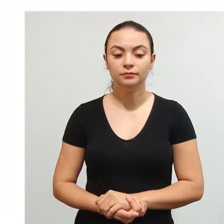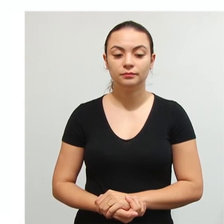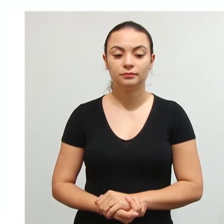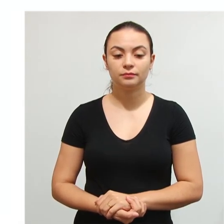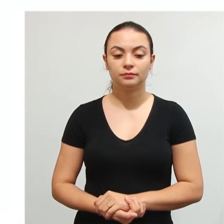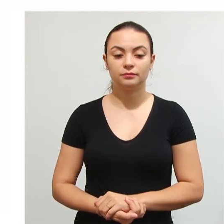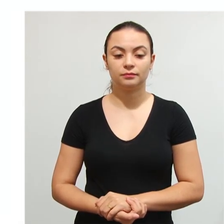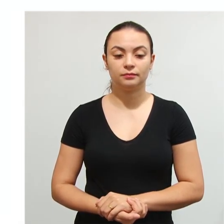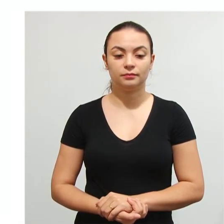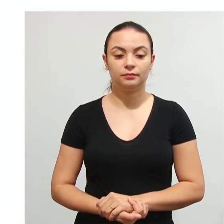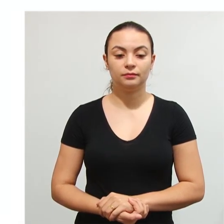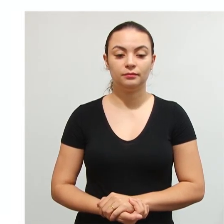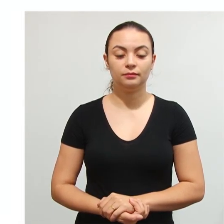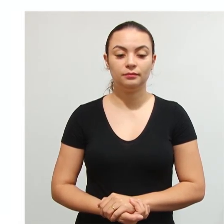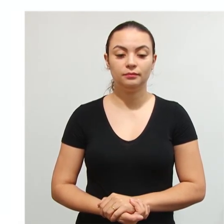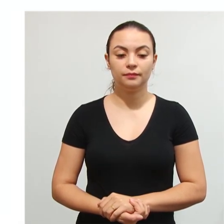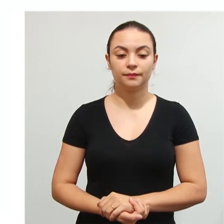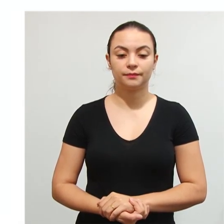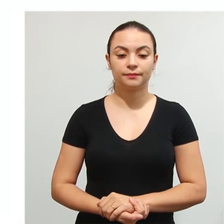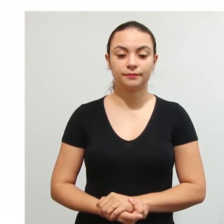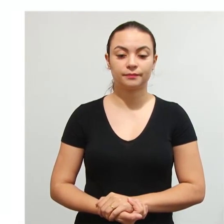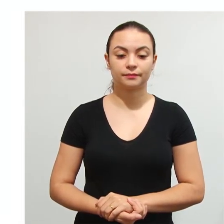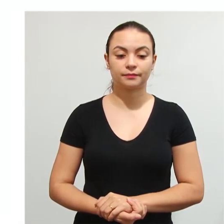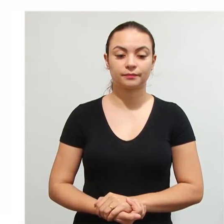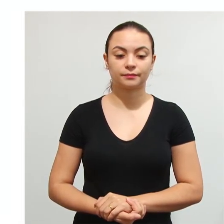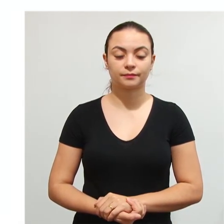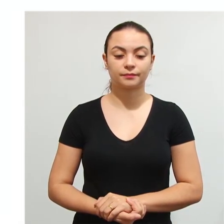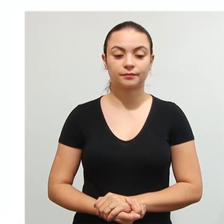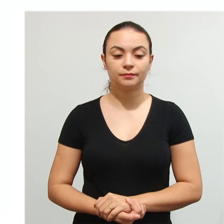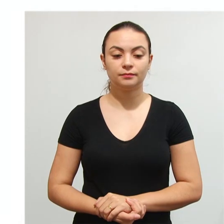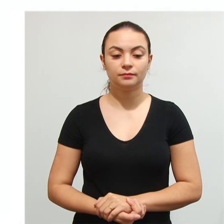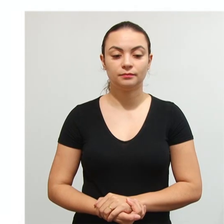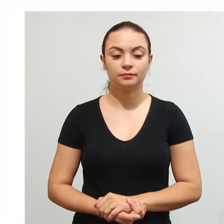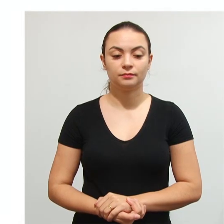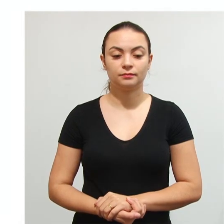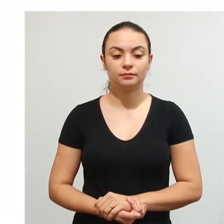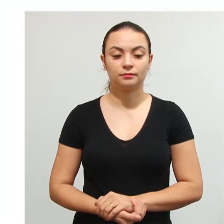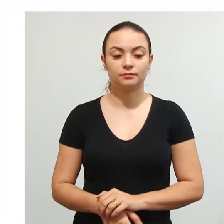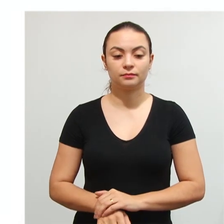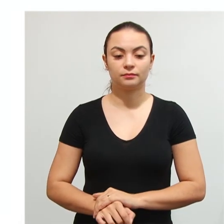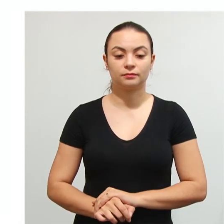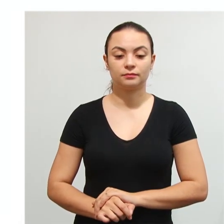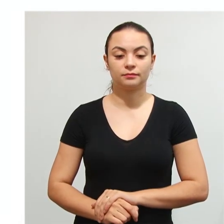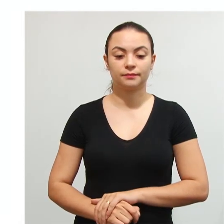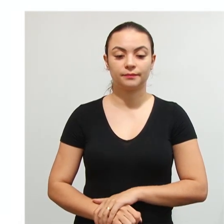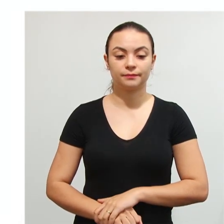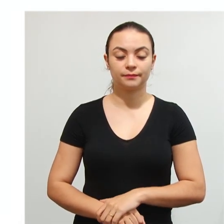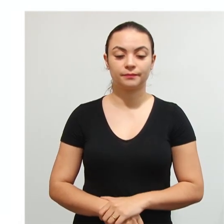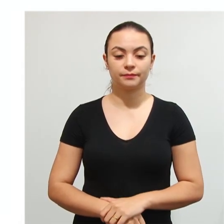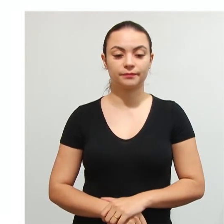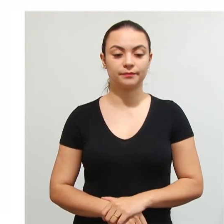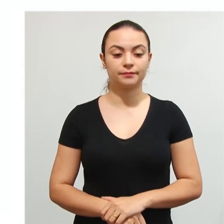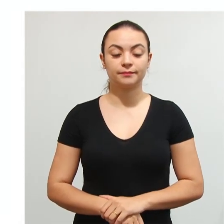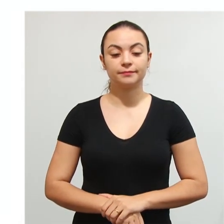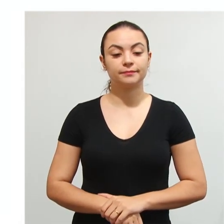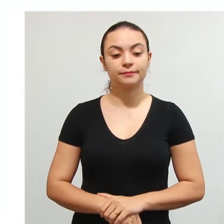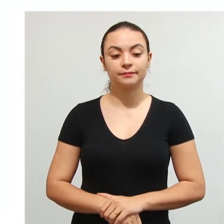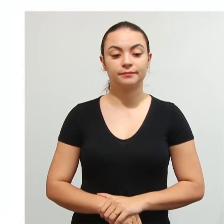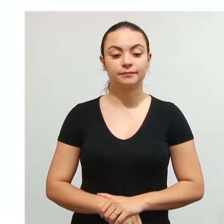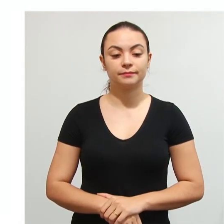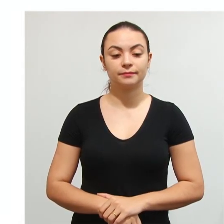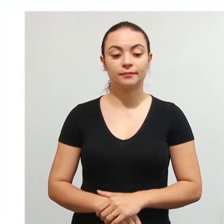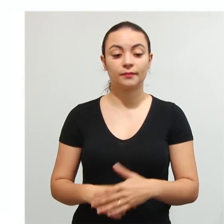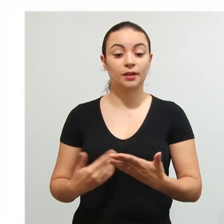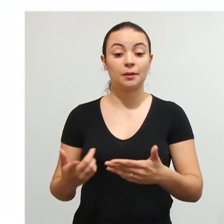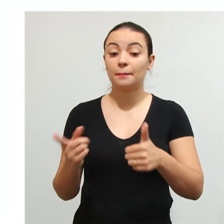esse im é de taxa mensal 0,01 elevado a 12 menos 1 que que